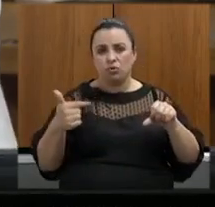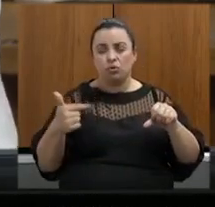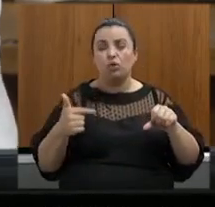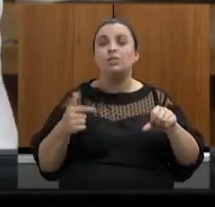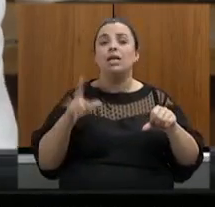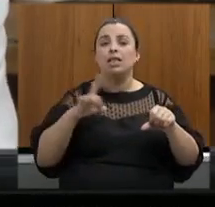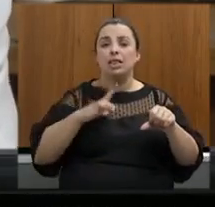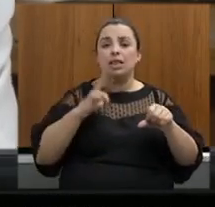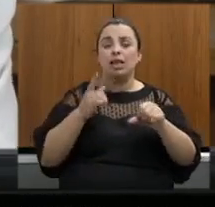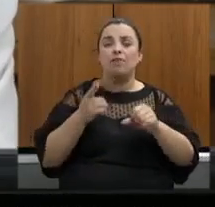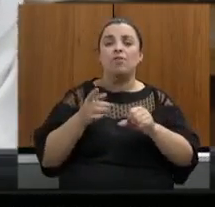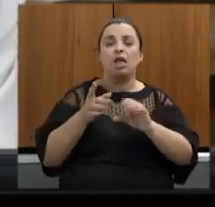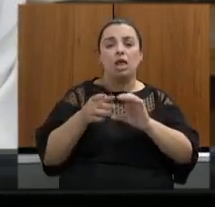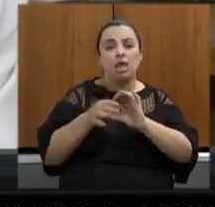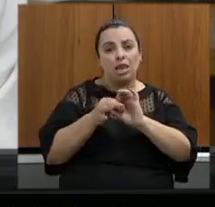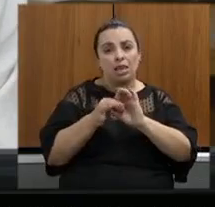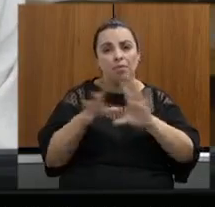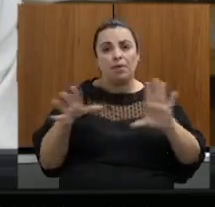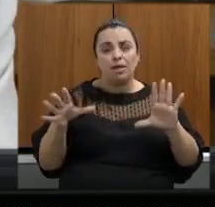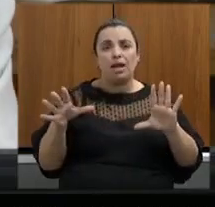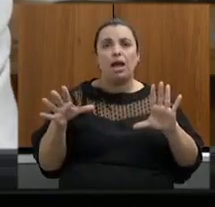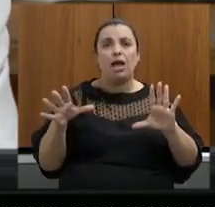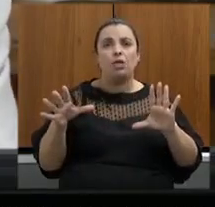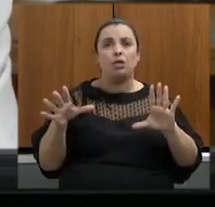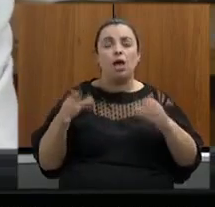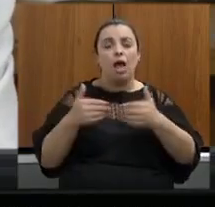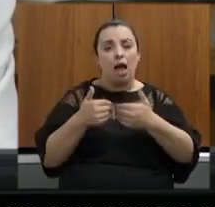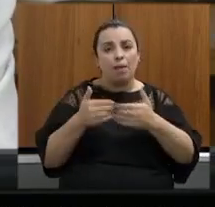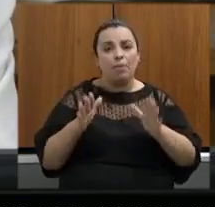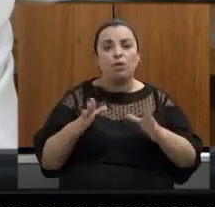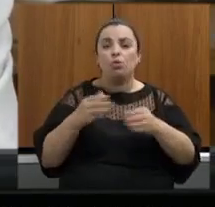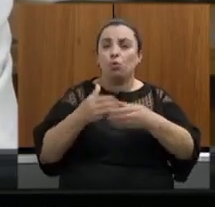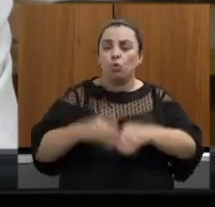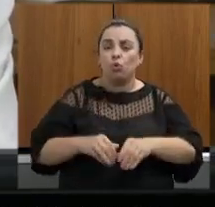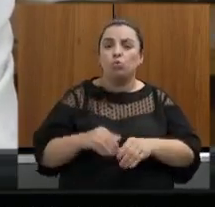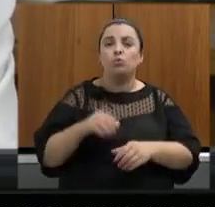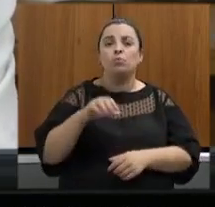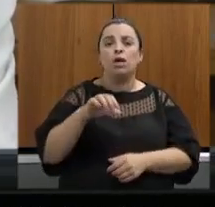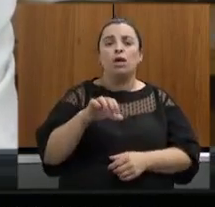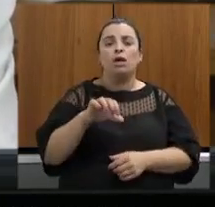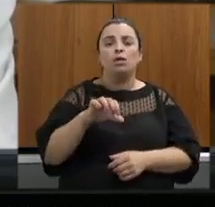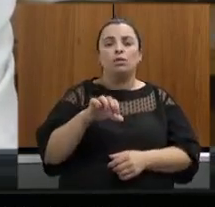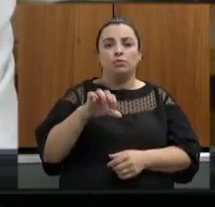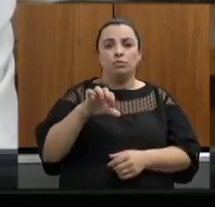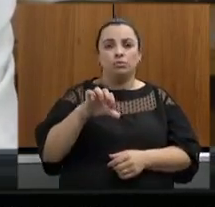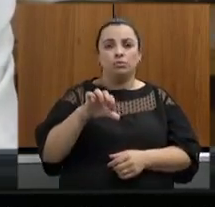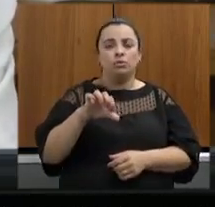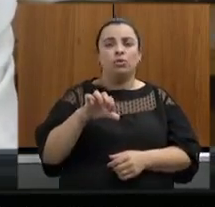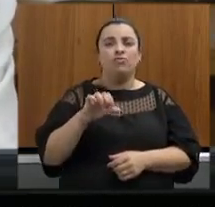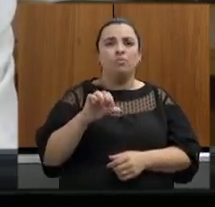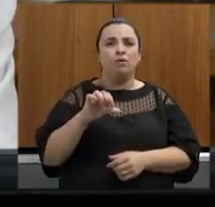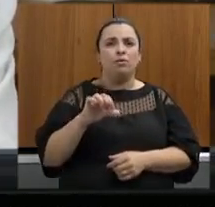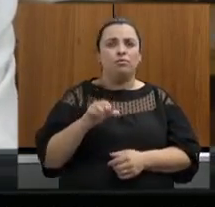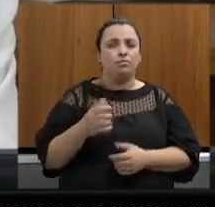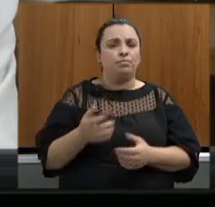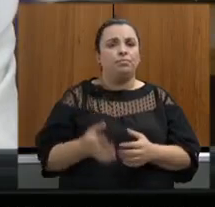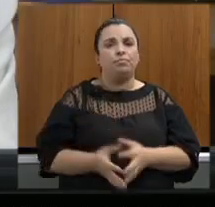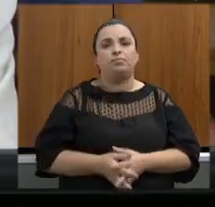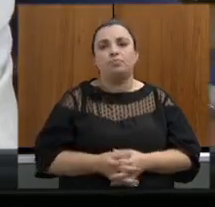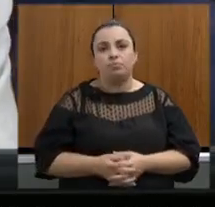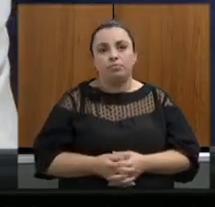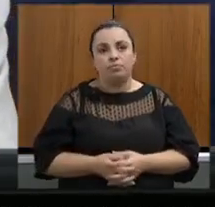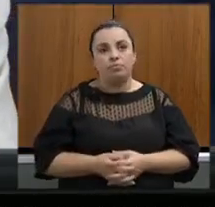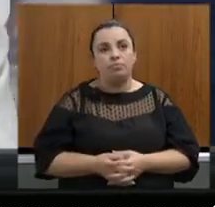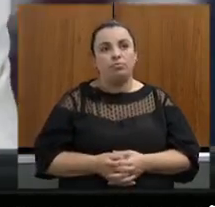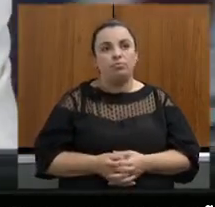autorizadas 1000 91 vagas abertura de concurso ame 91 vagas do corpo de bombeiro para 684 vagas na Polícia Civil